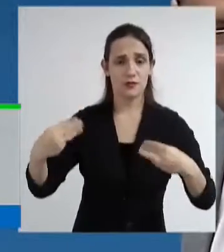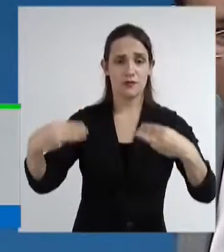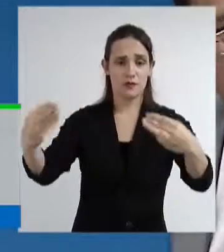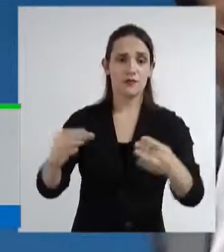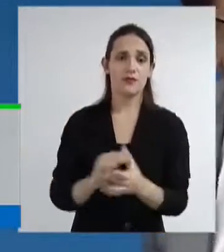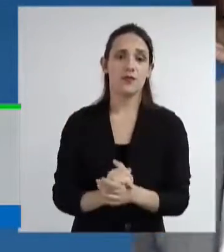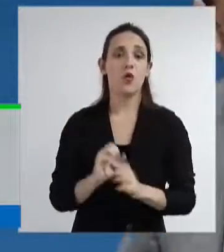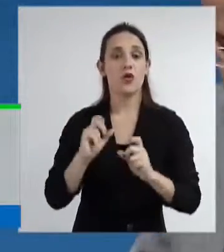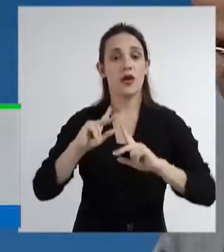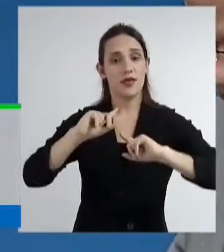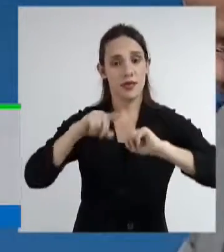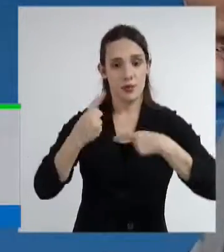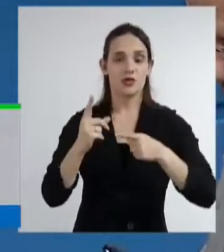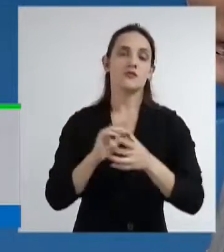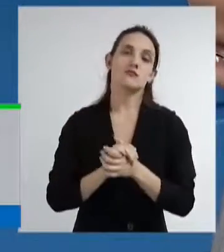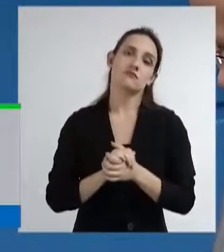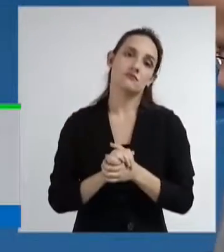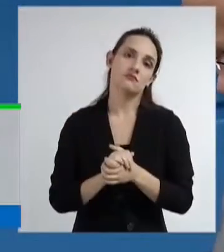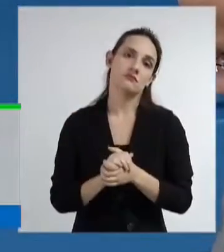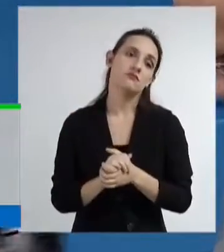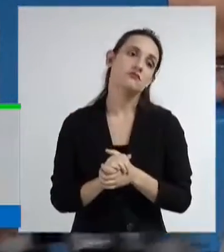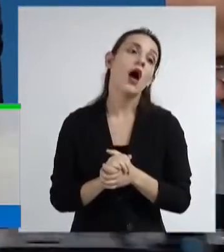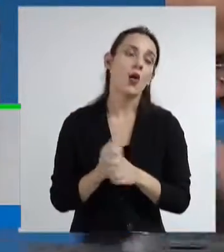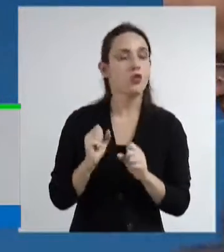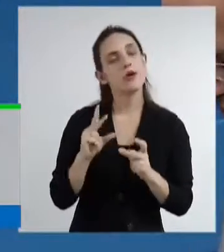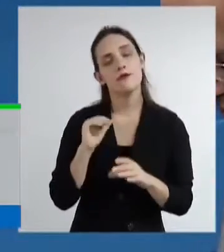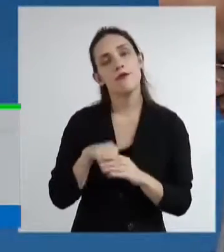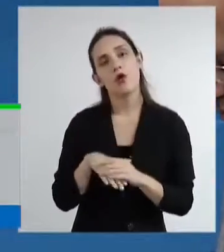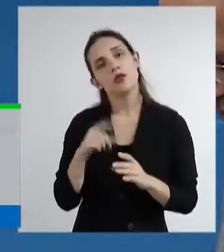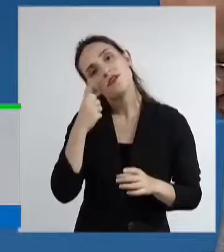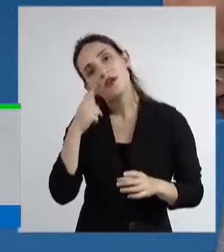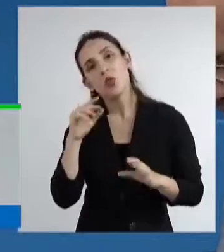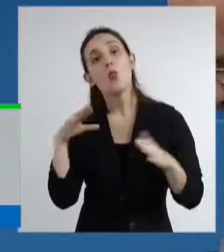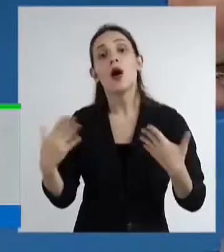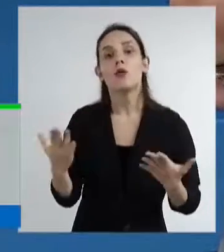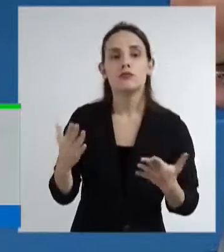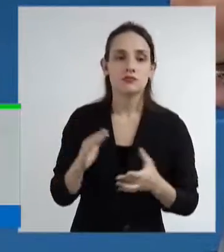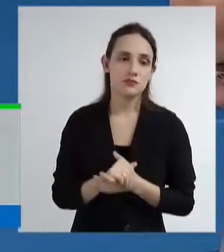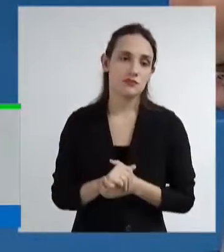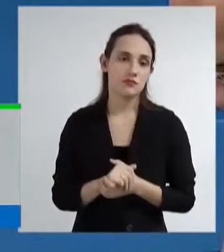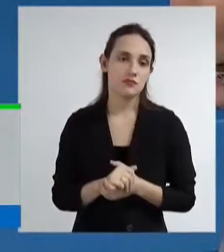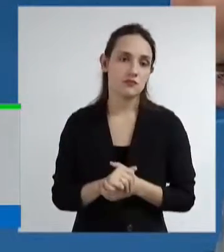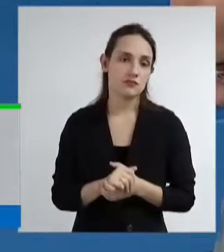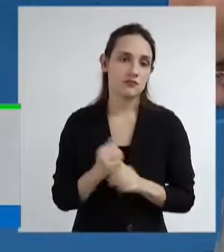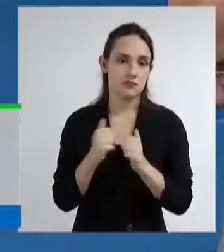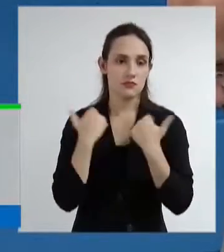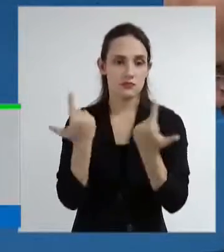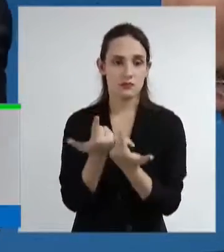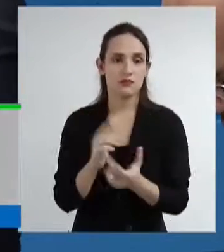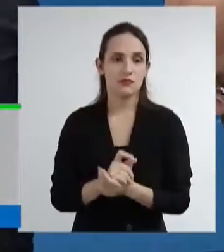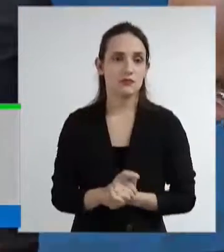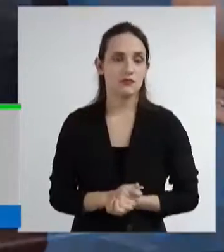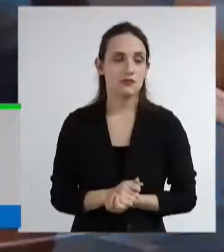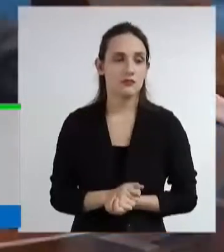gente, após isso, sim, definir aí uma reação em nome aí da nossa Assembleia.